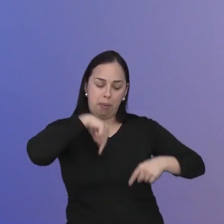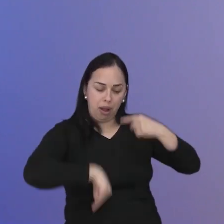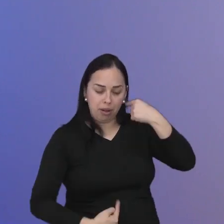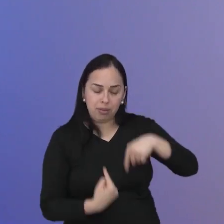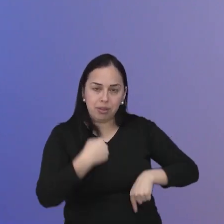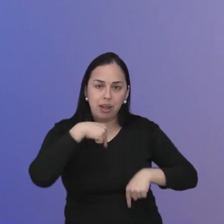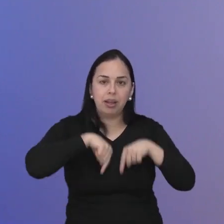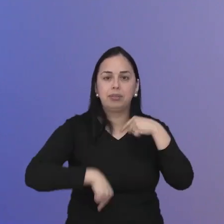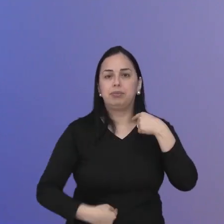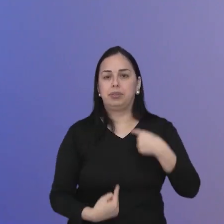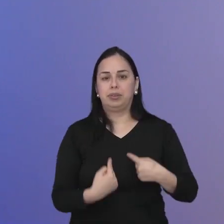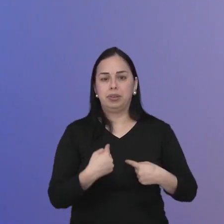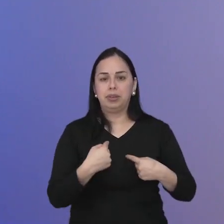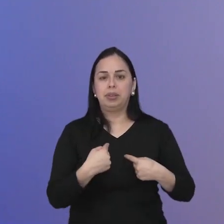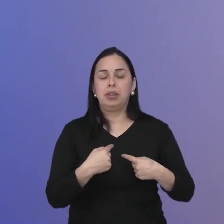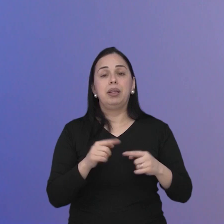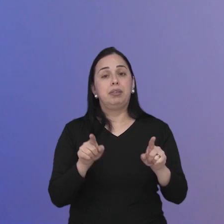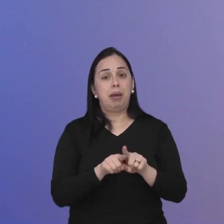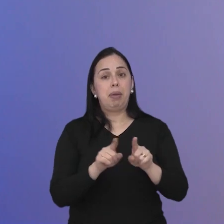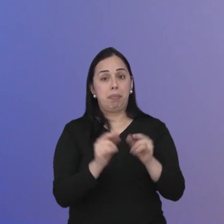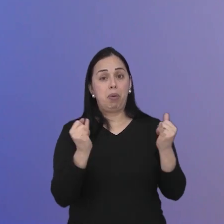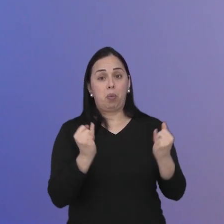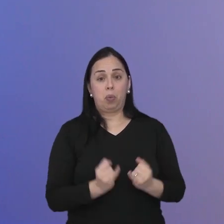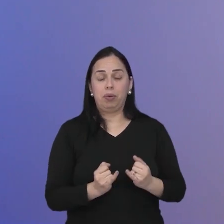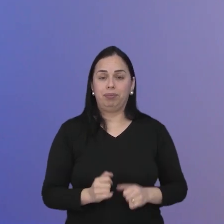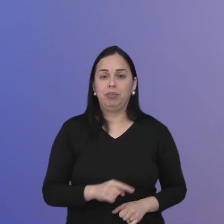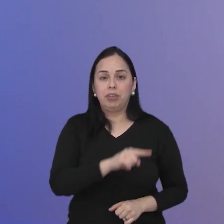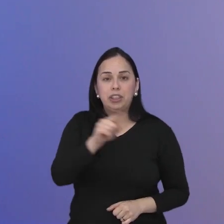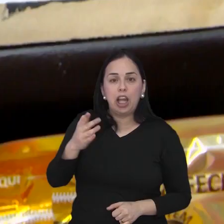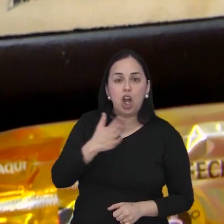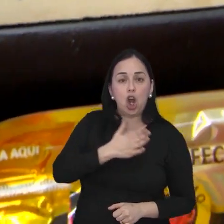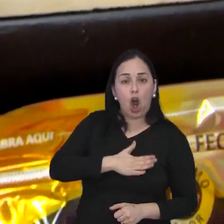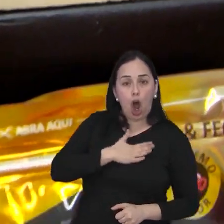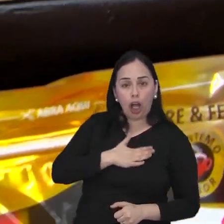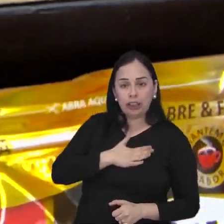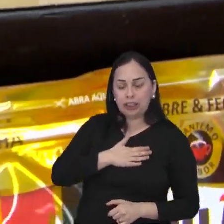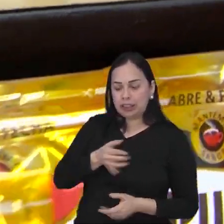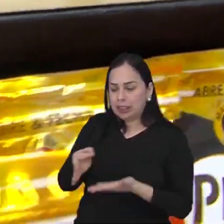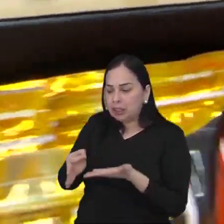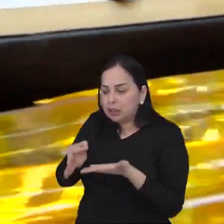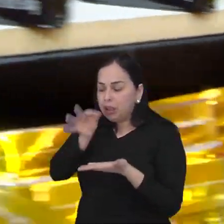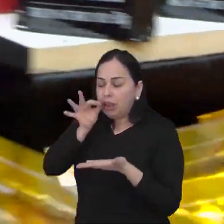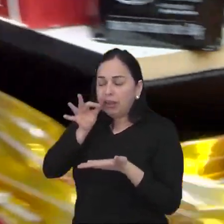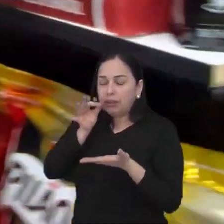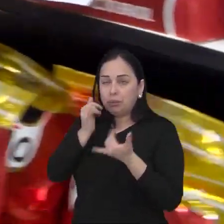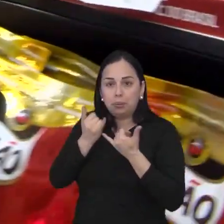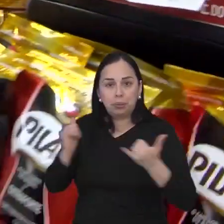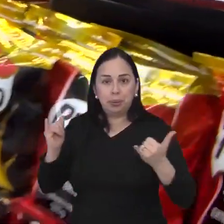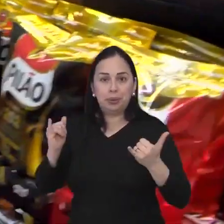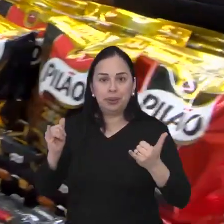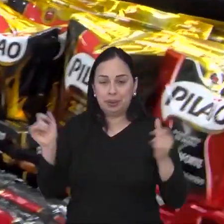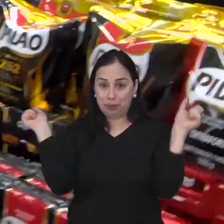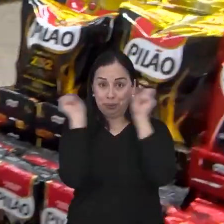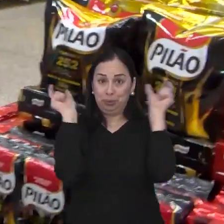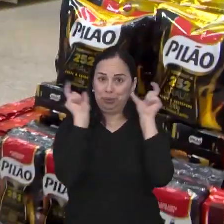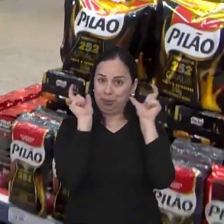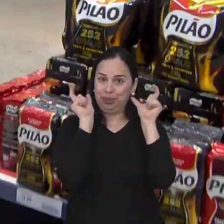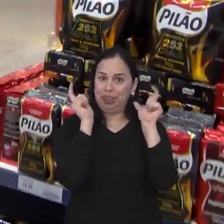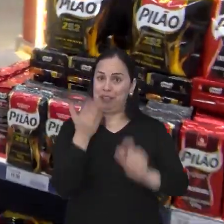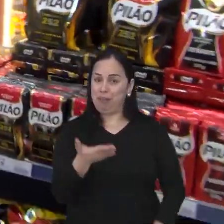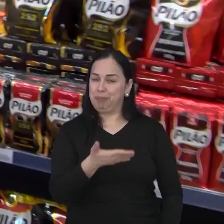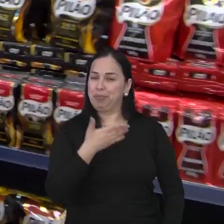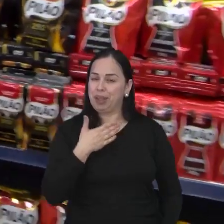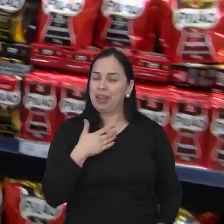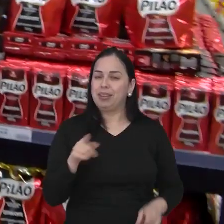o metabolismo, para hipertrofia, até mesmo para emagrecimento. Para quem gosta dos efeitos que a cafeína traz, como se